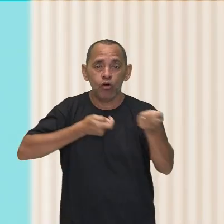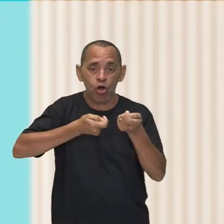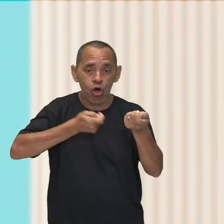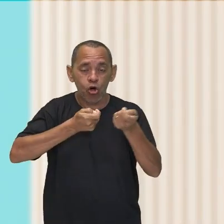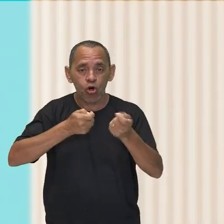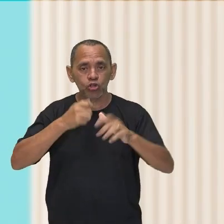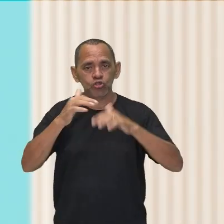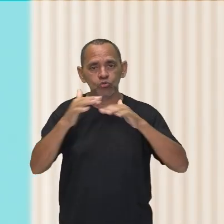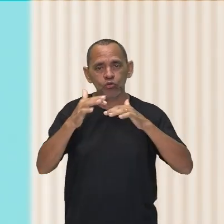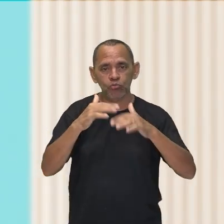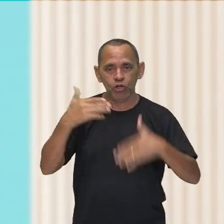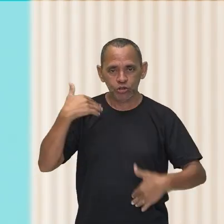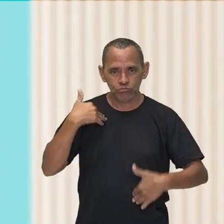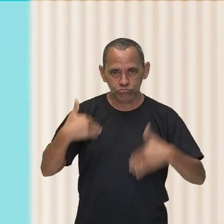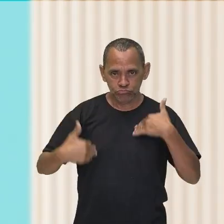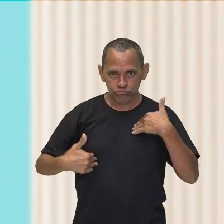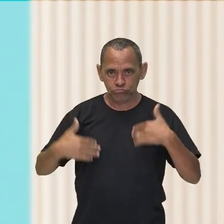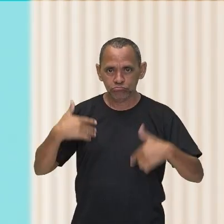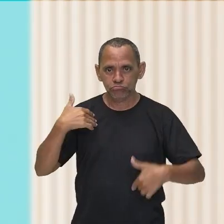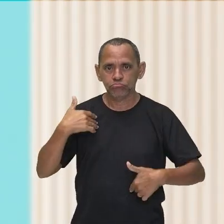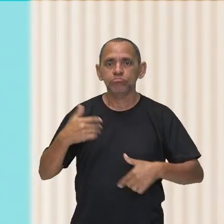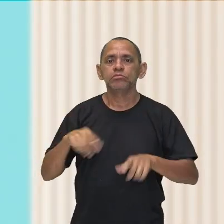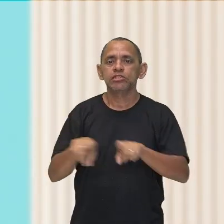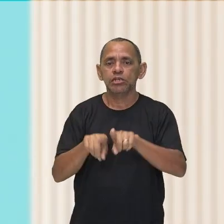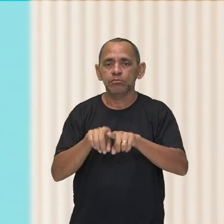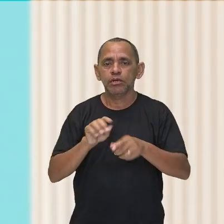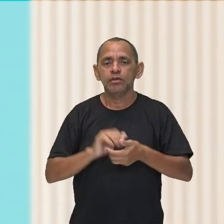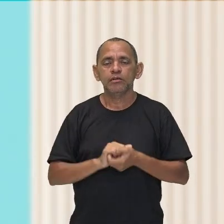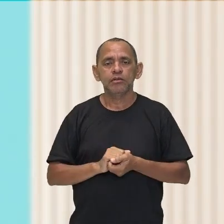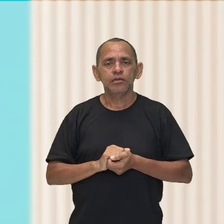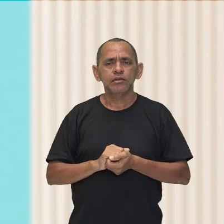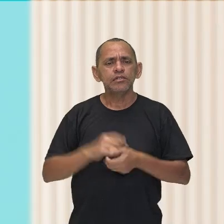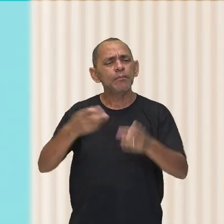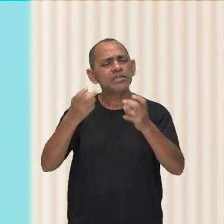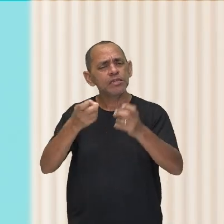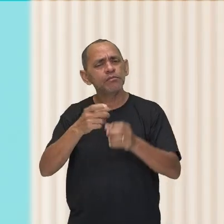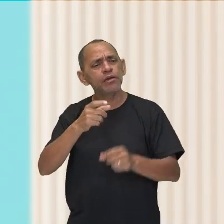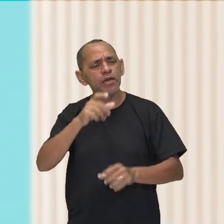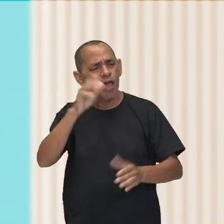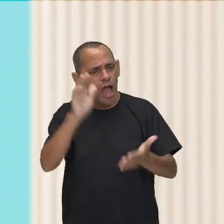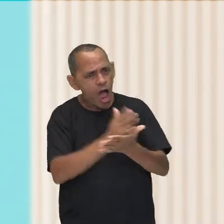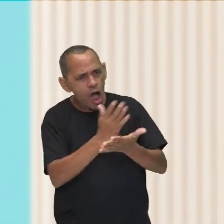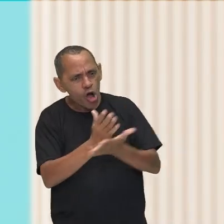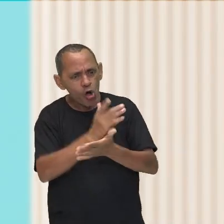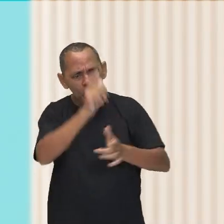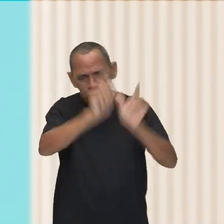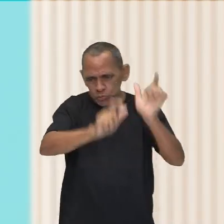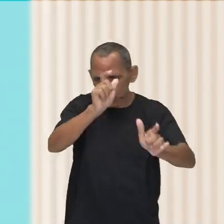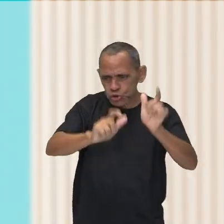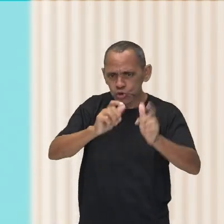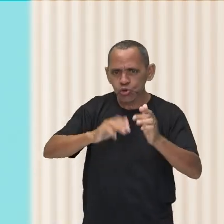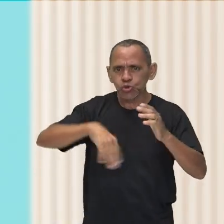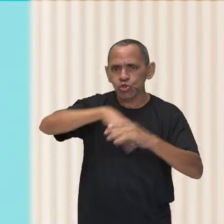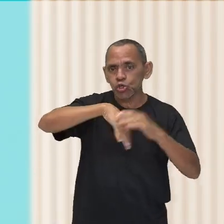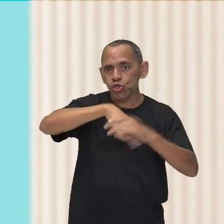movimentos, certo? Então, você vai ver pessoas jogando com aquele padrão de movimento muito